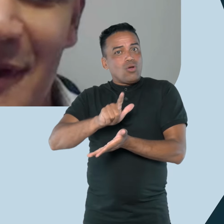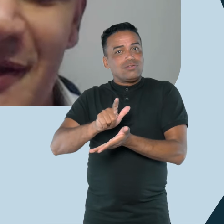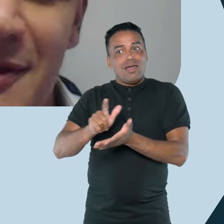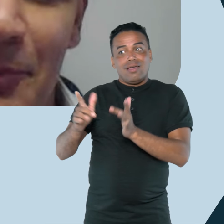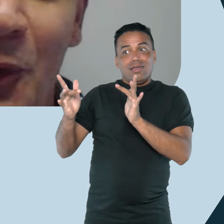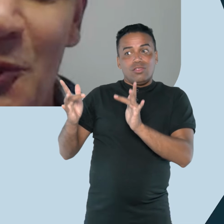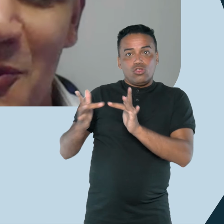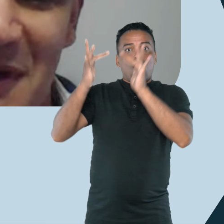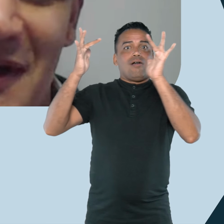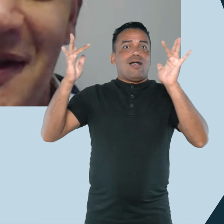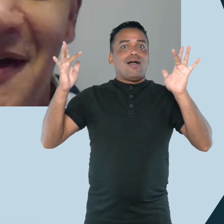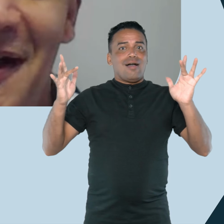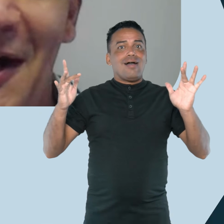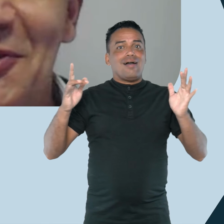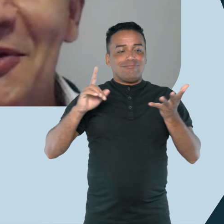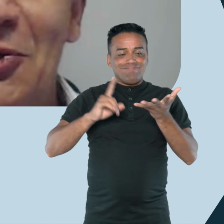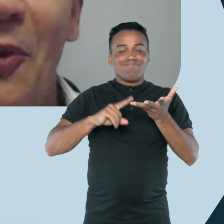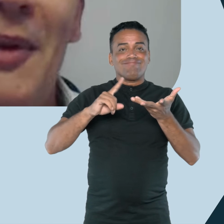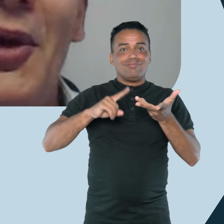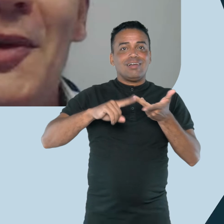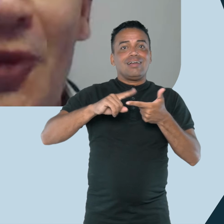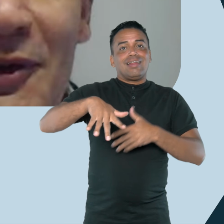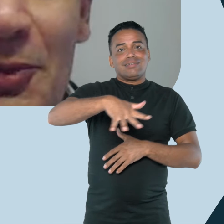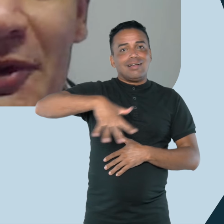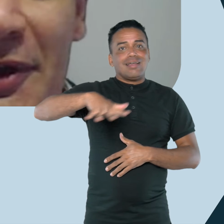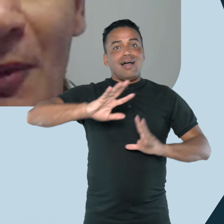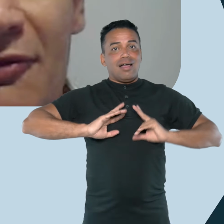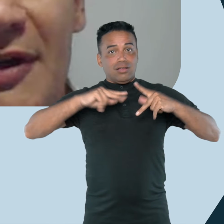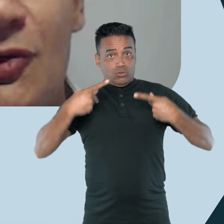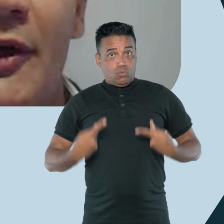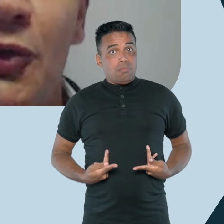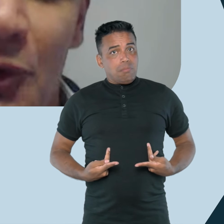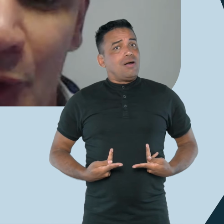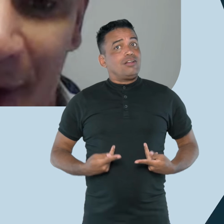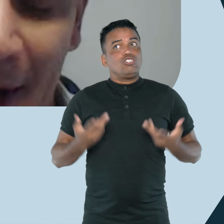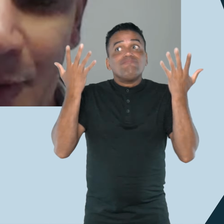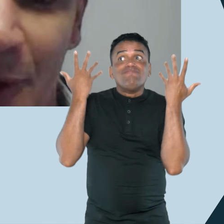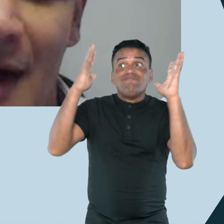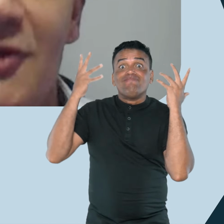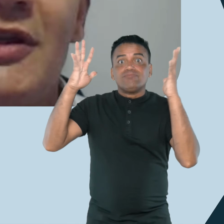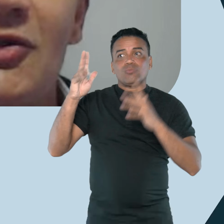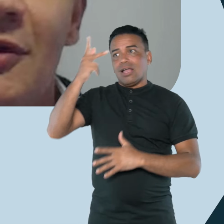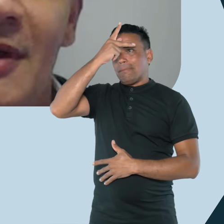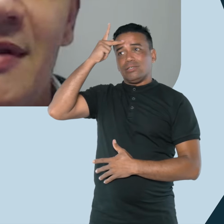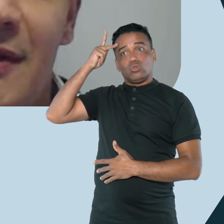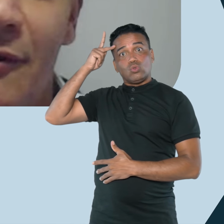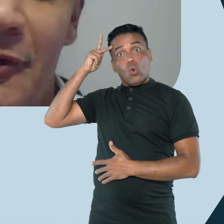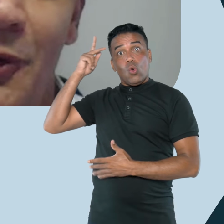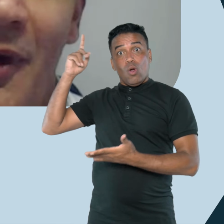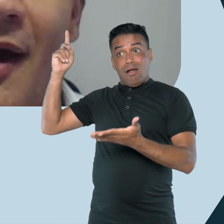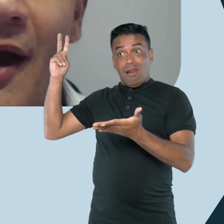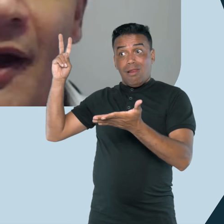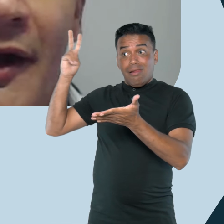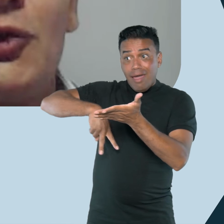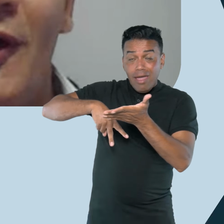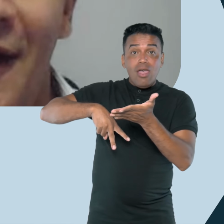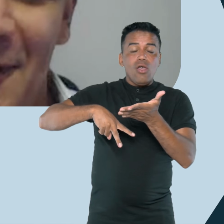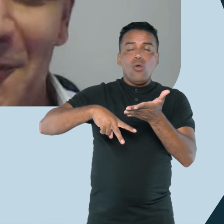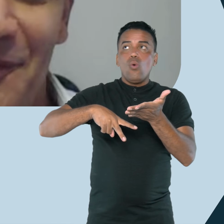tocar nesses pontos, né? A gente comemora muito, porque uma vez o leitor tocado, a gente também que escreveu